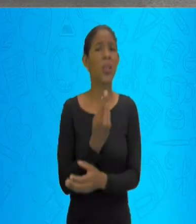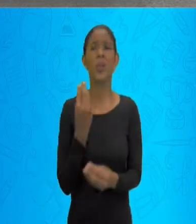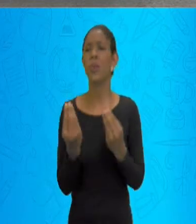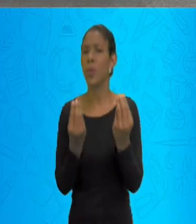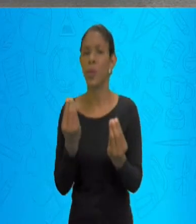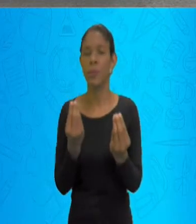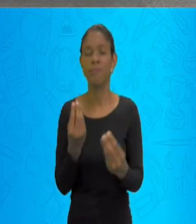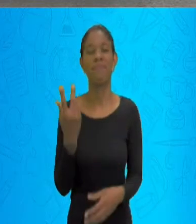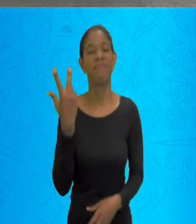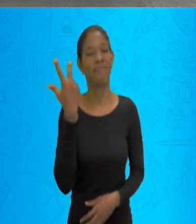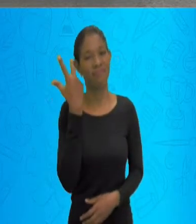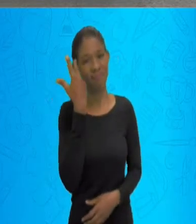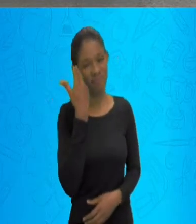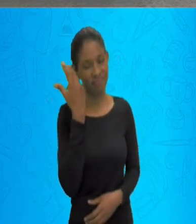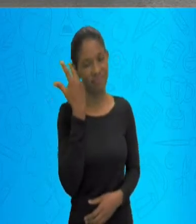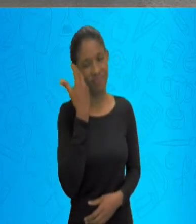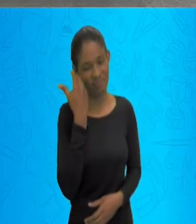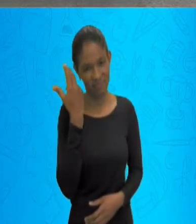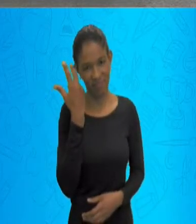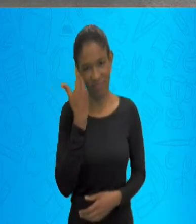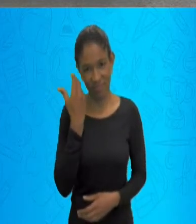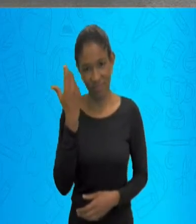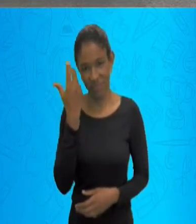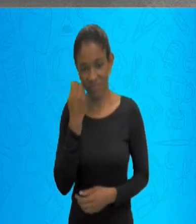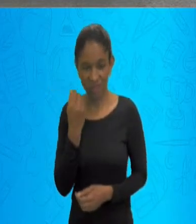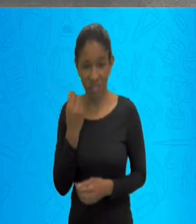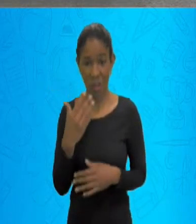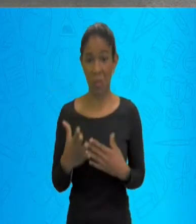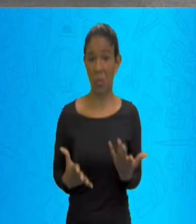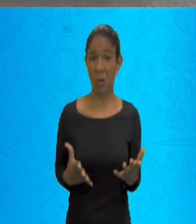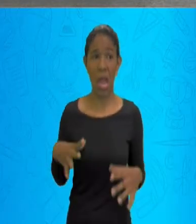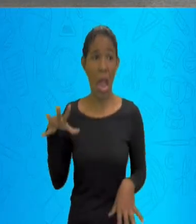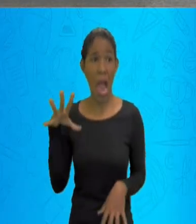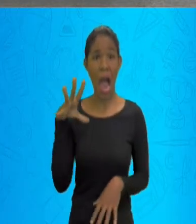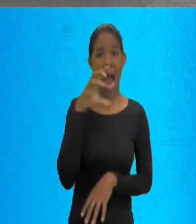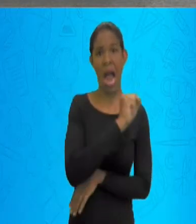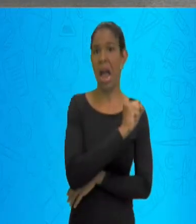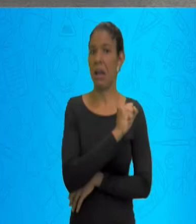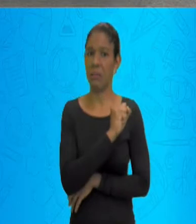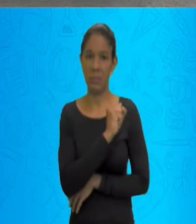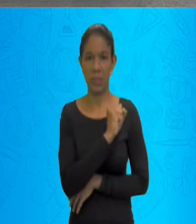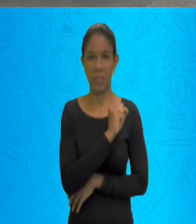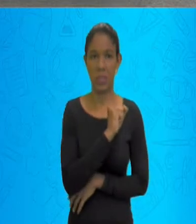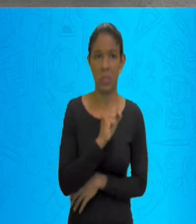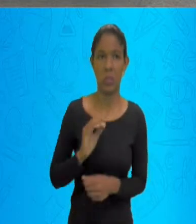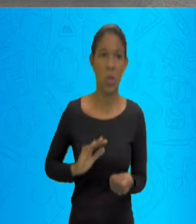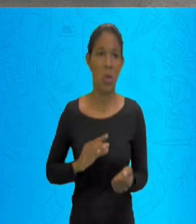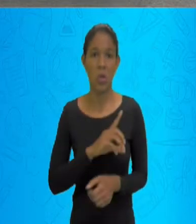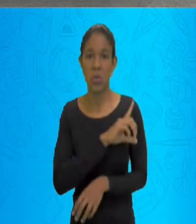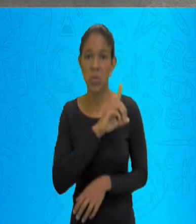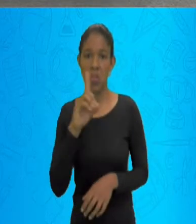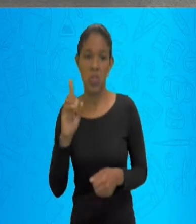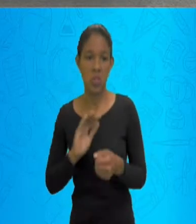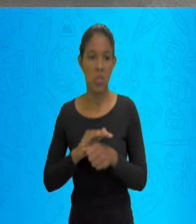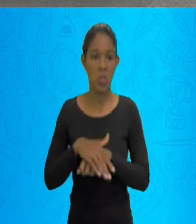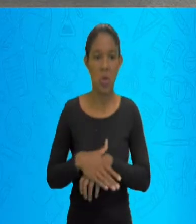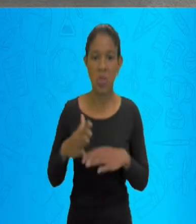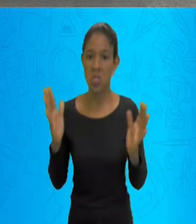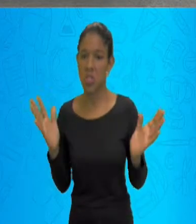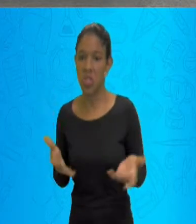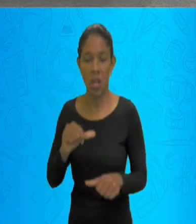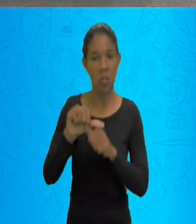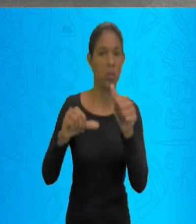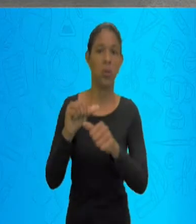natural. Nada acontece de forma atropelada e nem simplesmente da noite para o dia. As adaptações elas